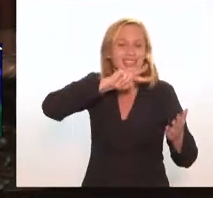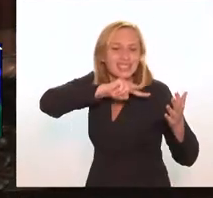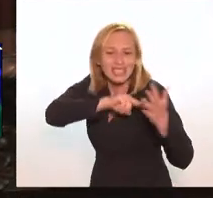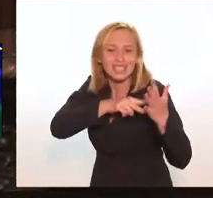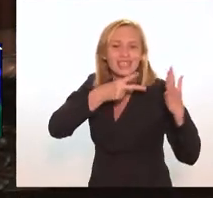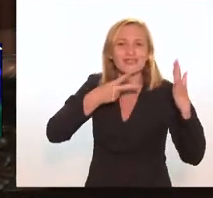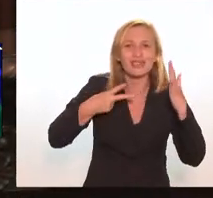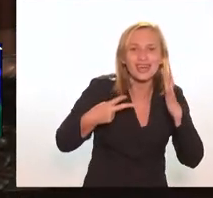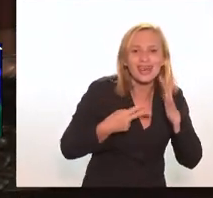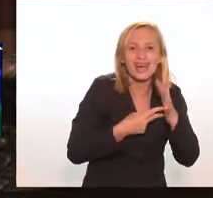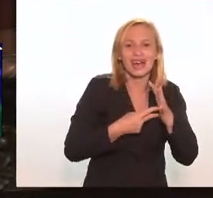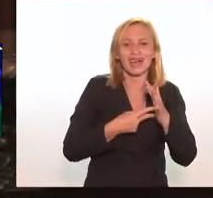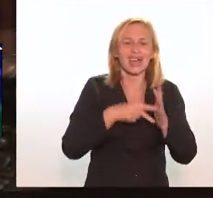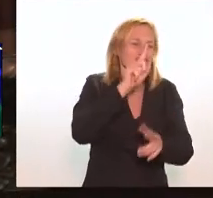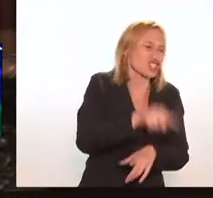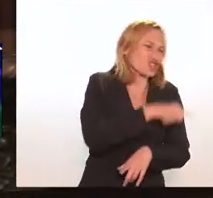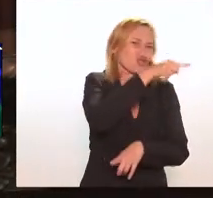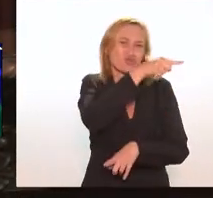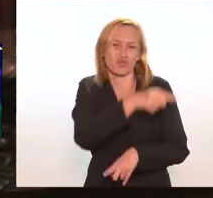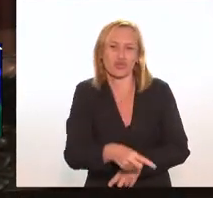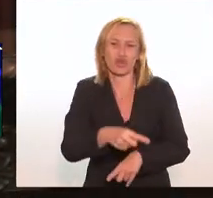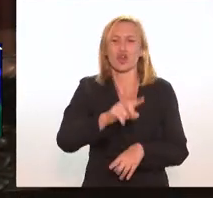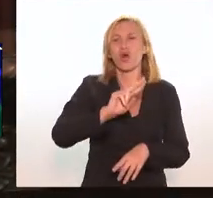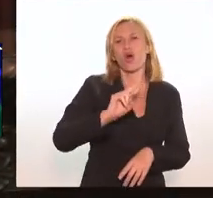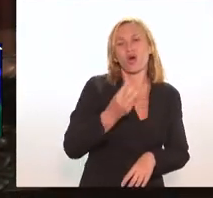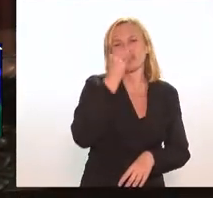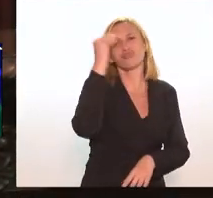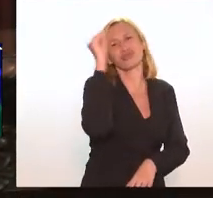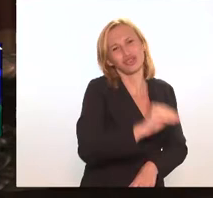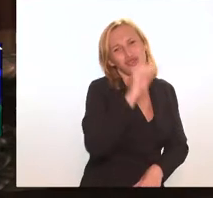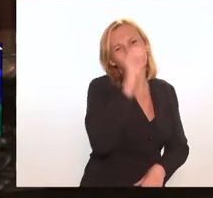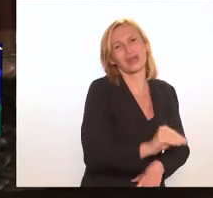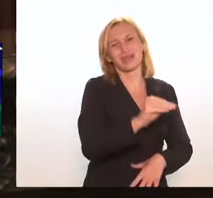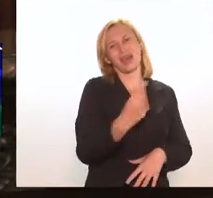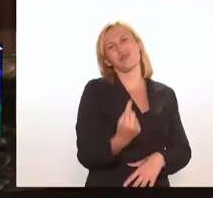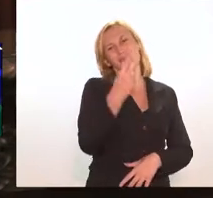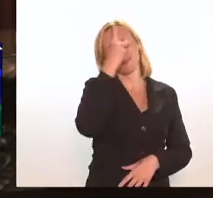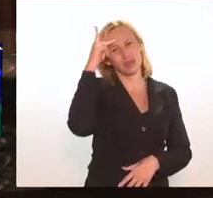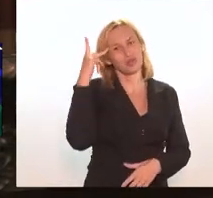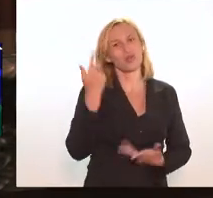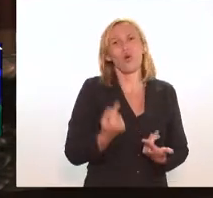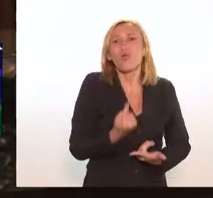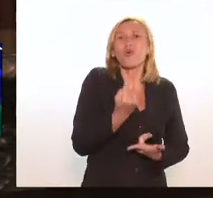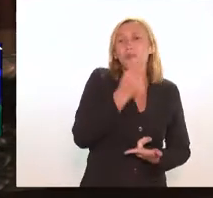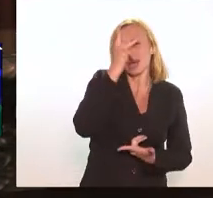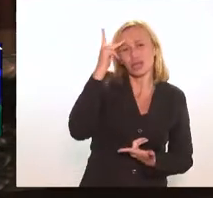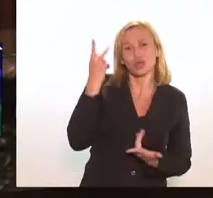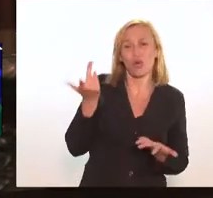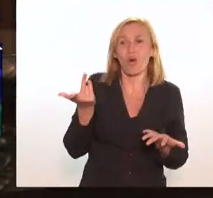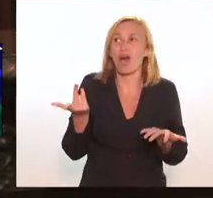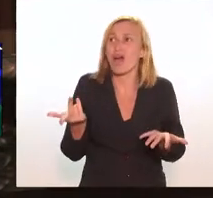significará excluir ou discriminar injustamente alguém.